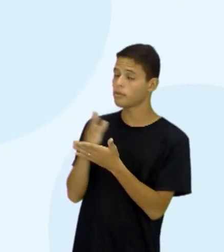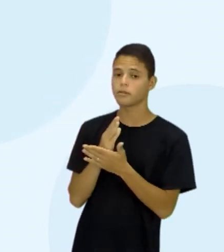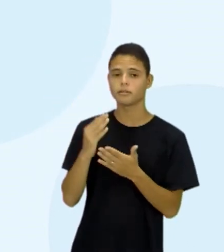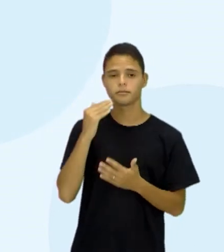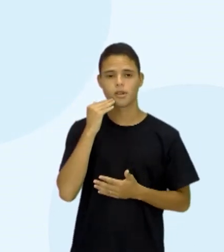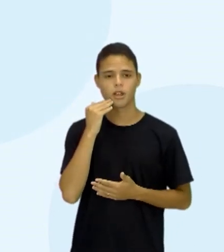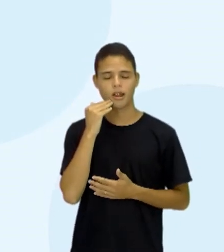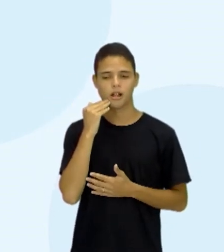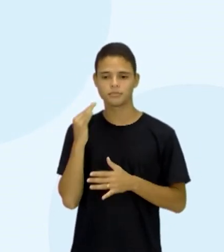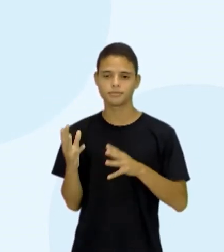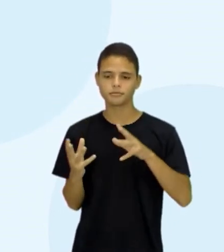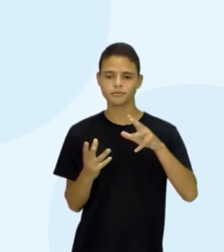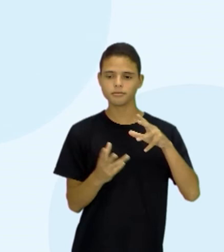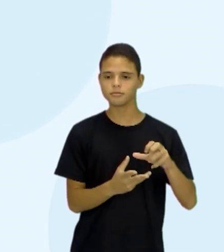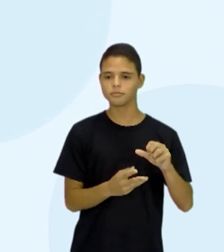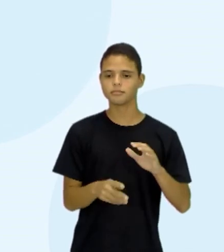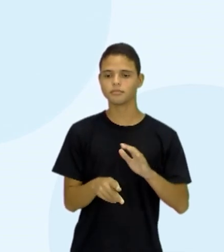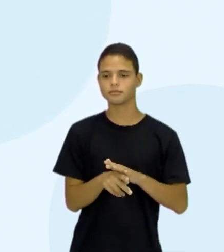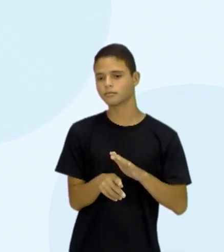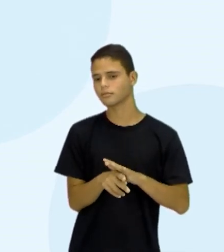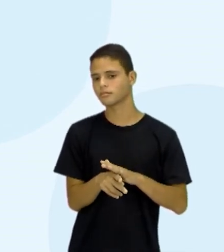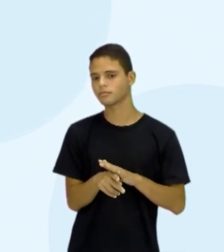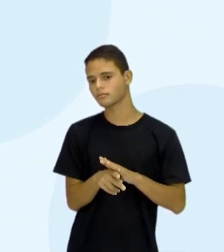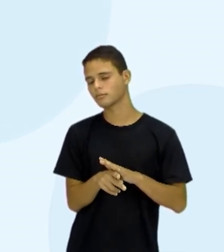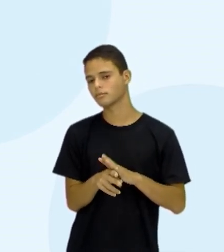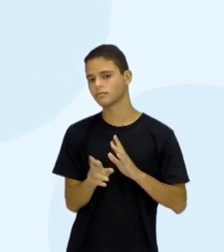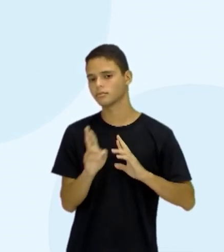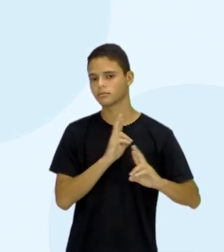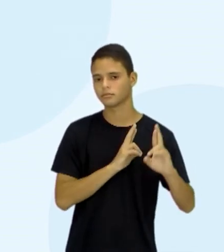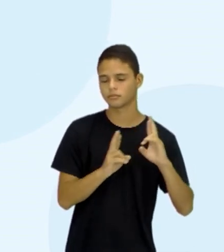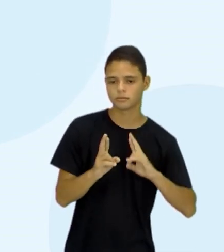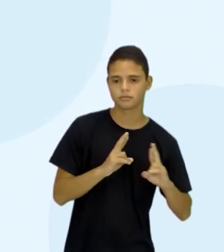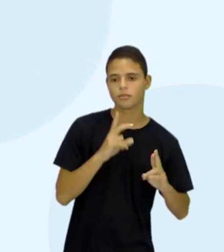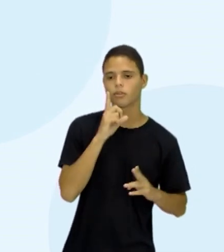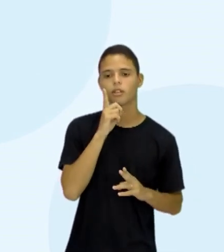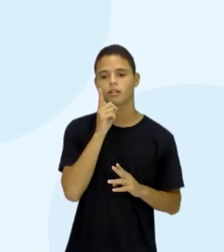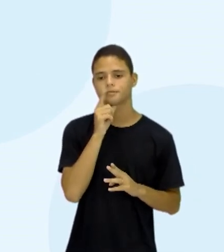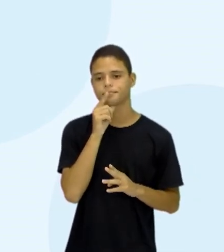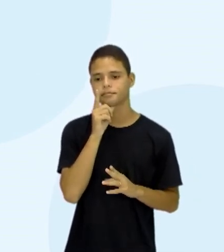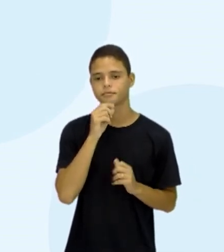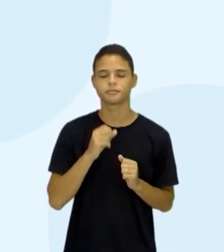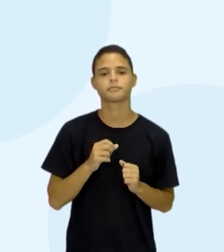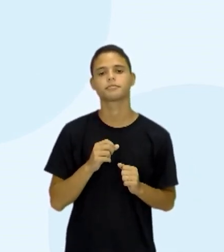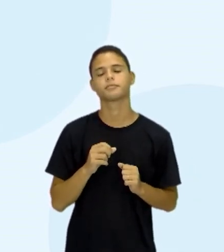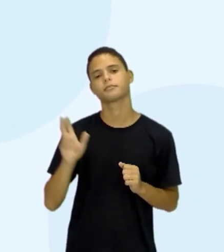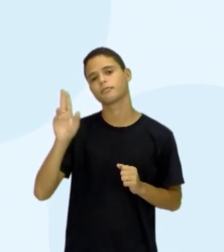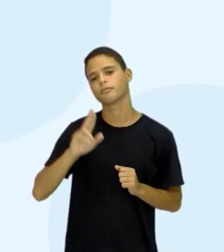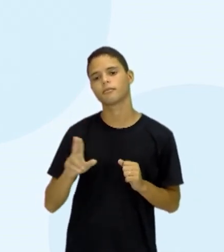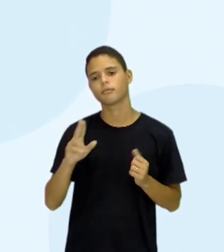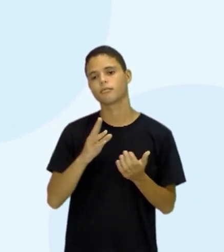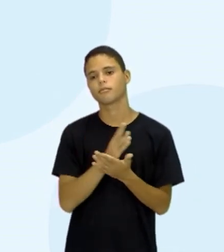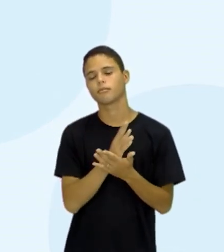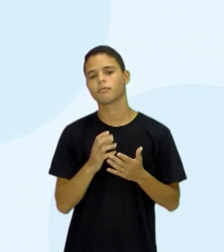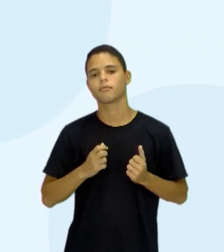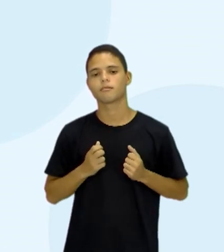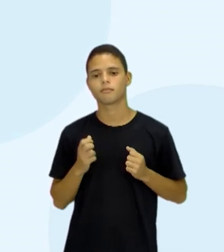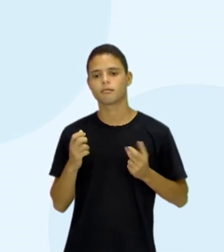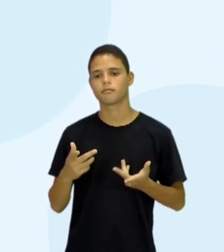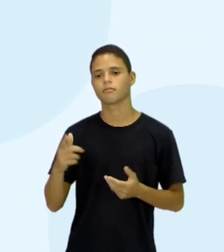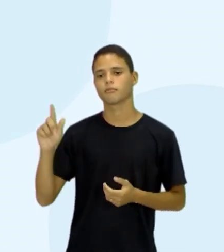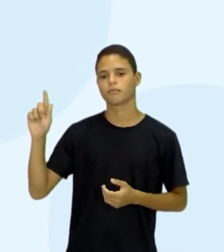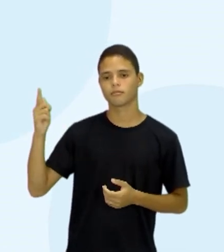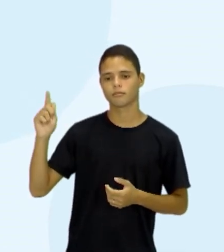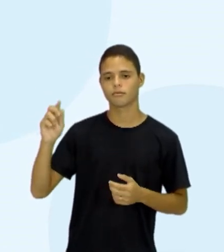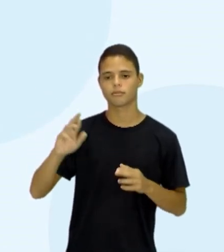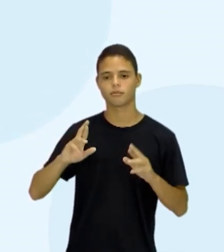Terra e sua composição, aliadas à presença da água dos oceanos, implicam em comportamentos gravitacionais